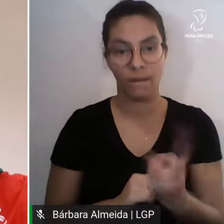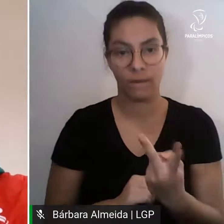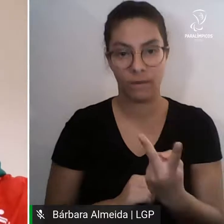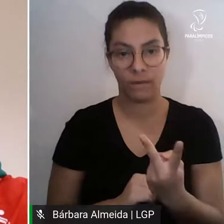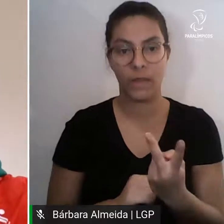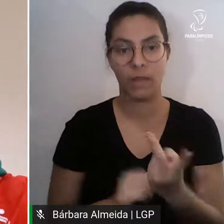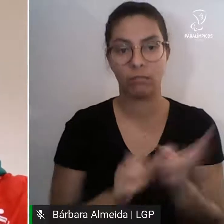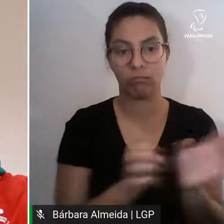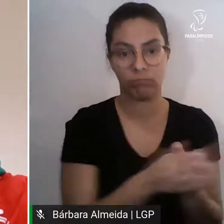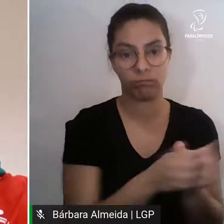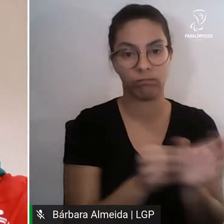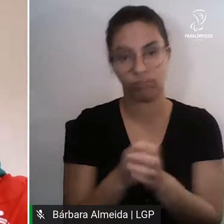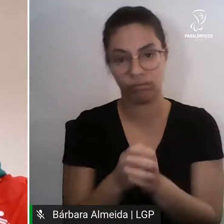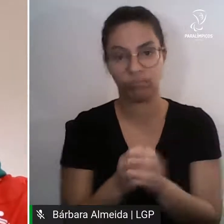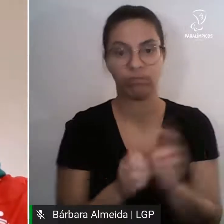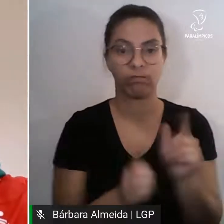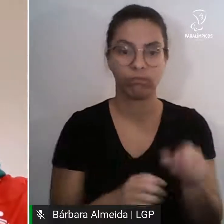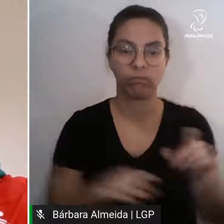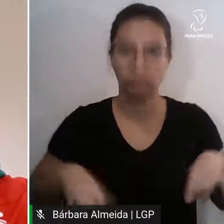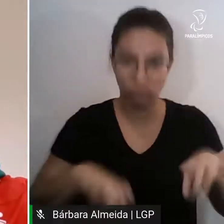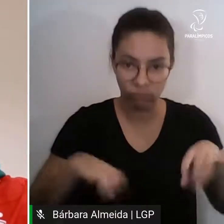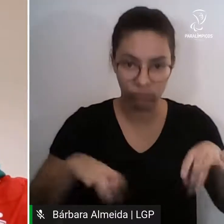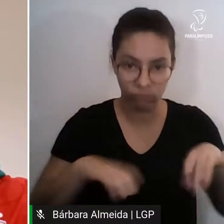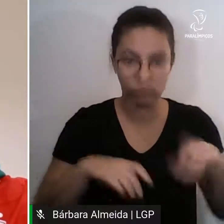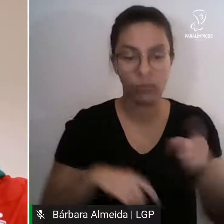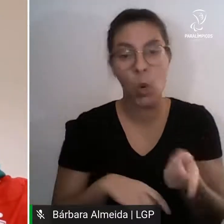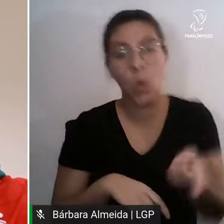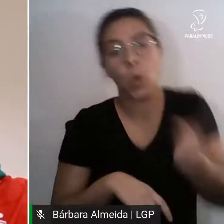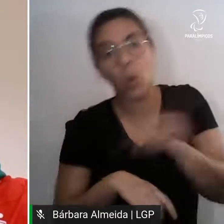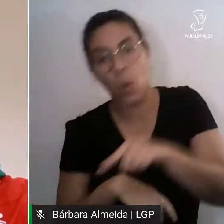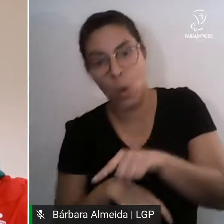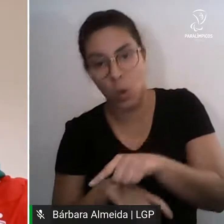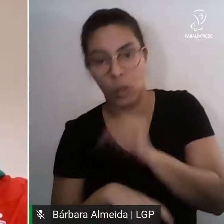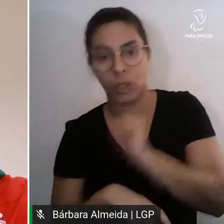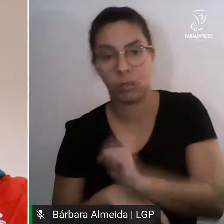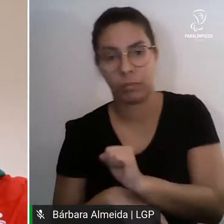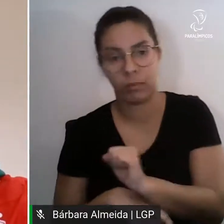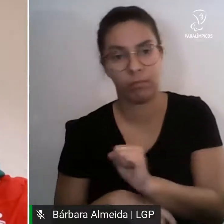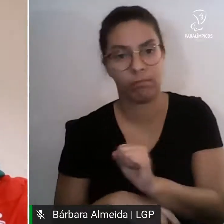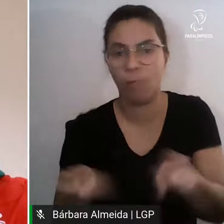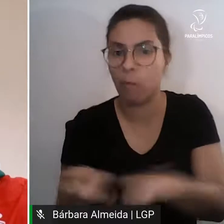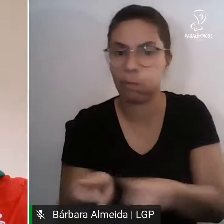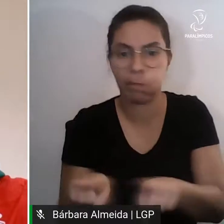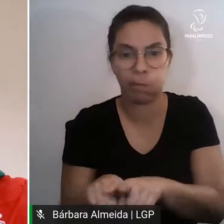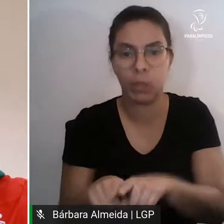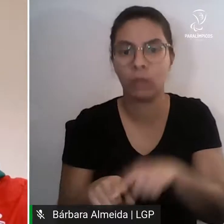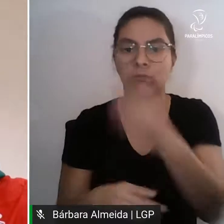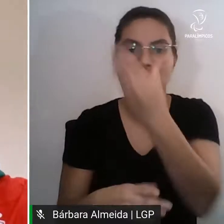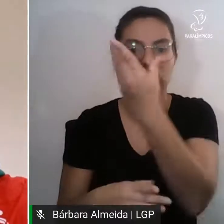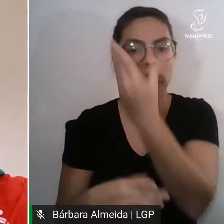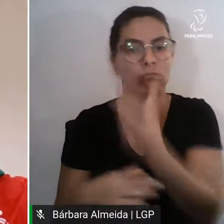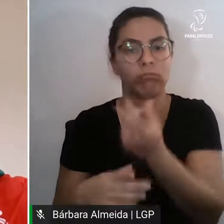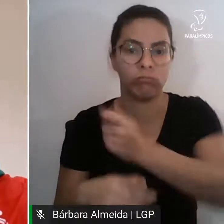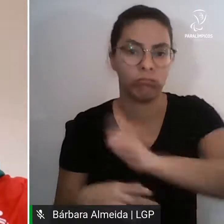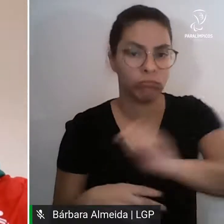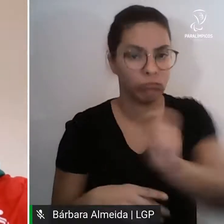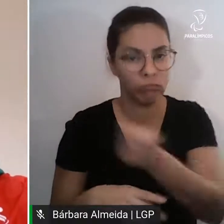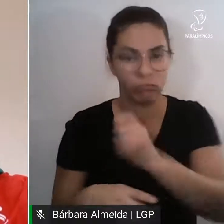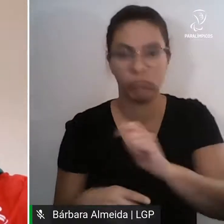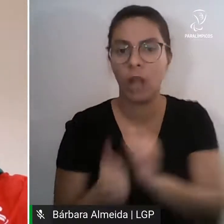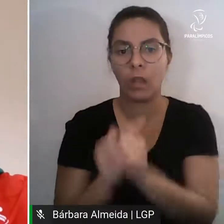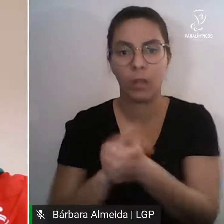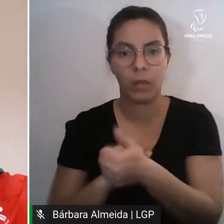rodas, as restantes classes são classes que se jogam como o badminton não adaptado, portanto jogam-se de